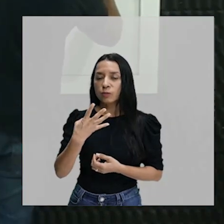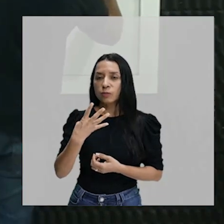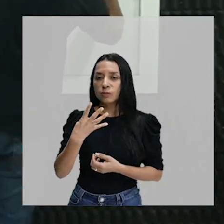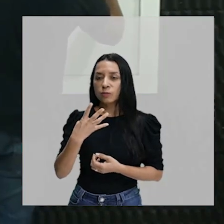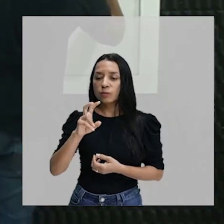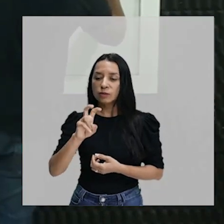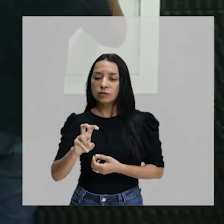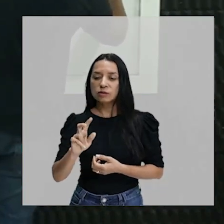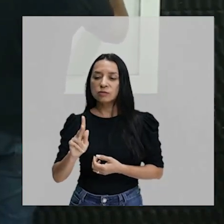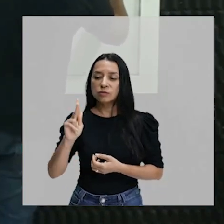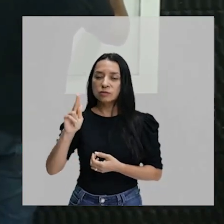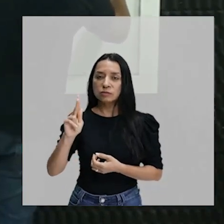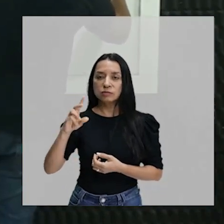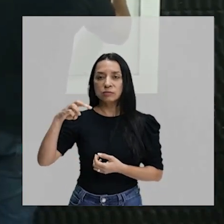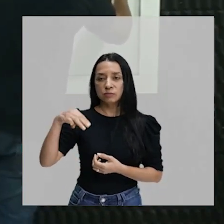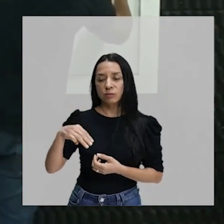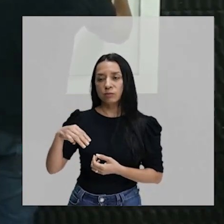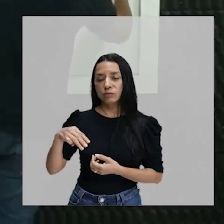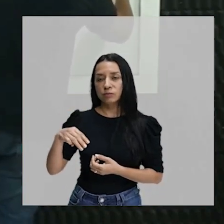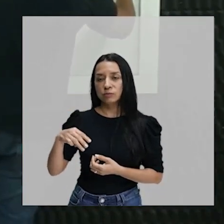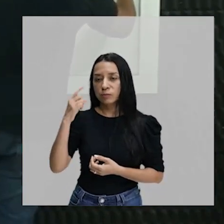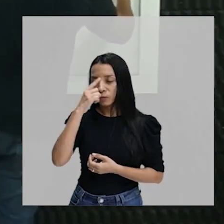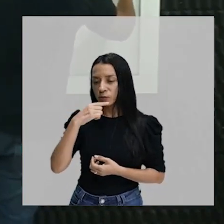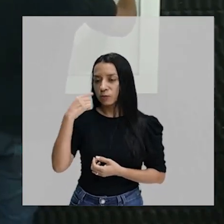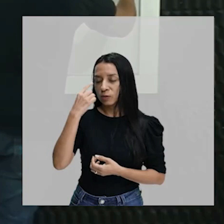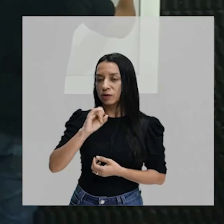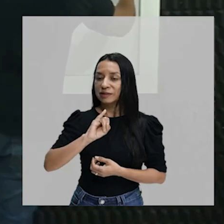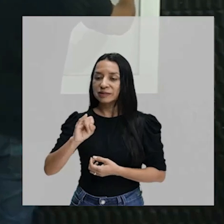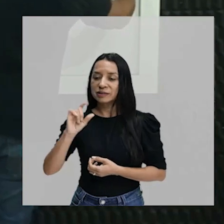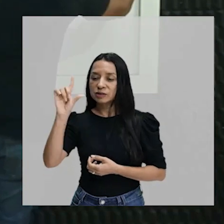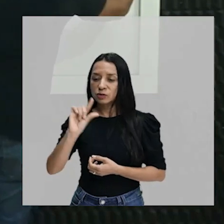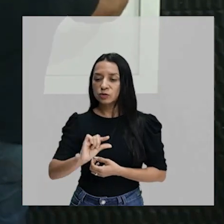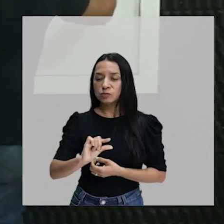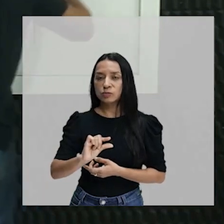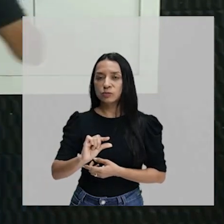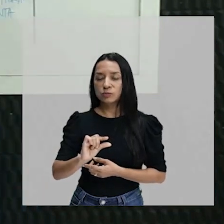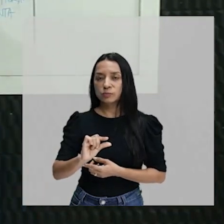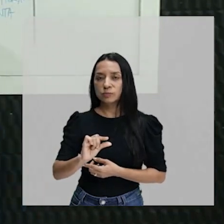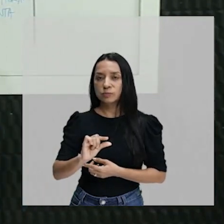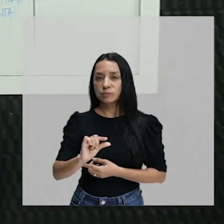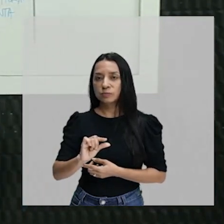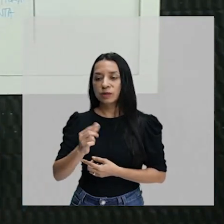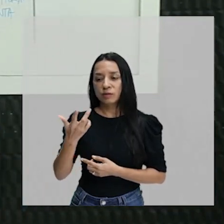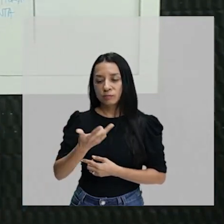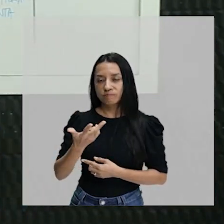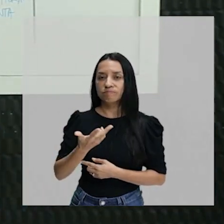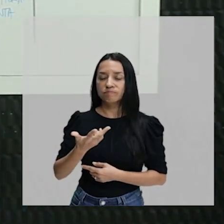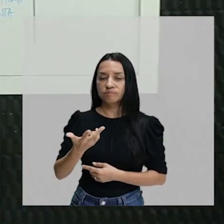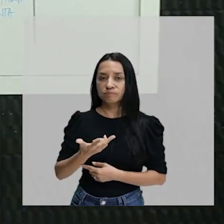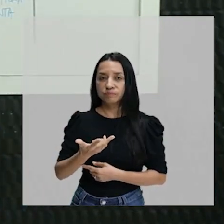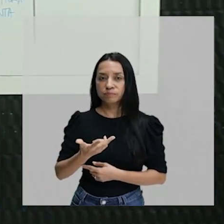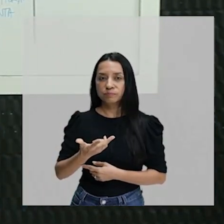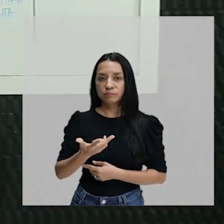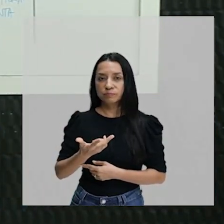km por hora porque se eu diminuir aqui ó eu reduzir a velocidade